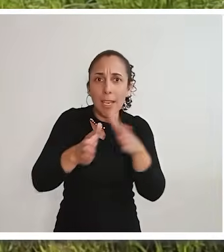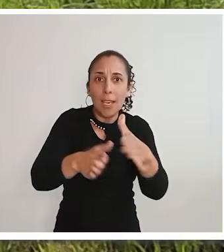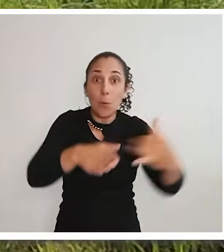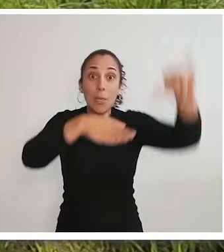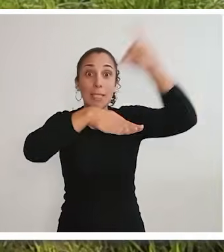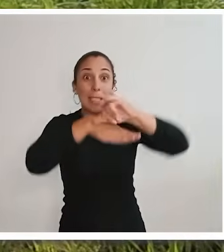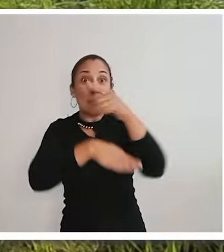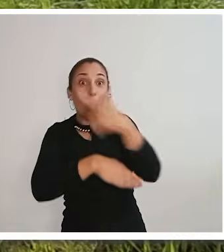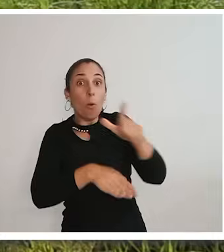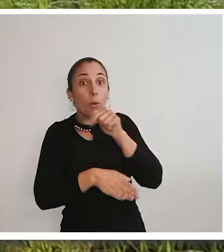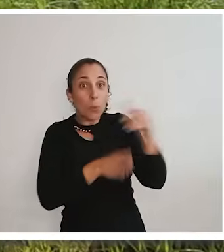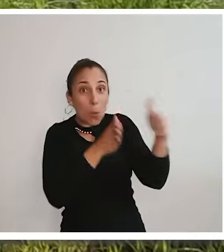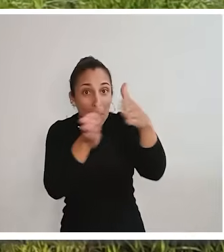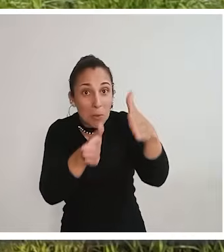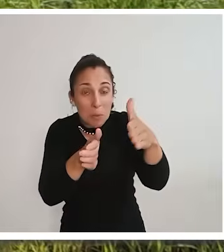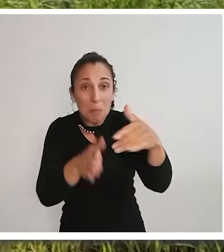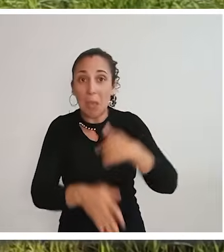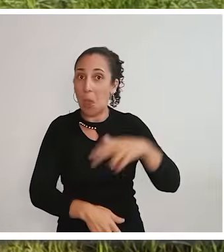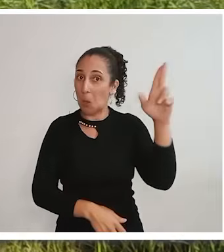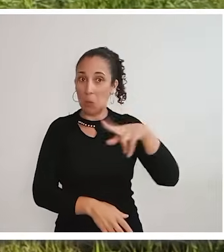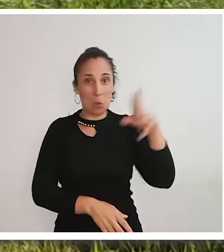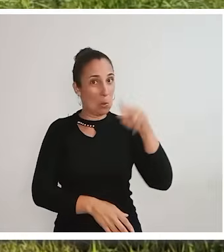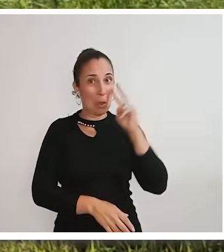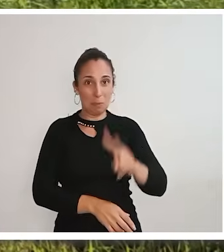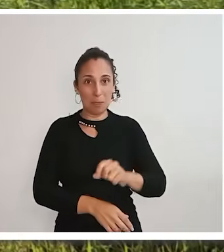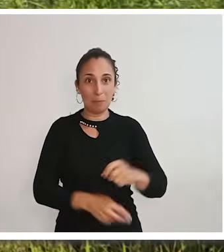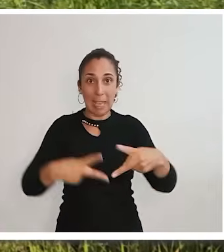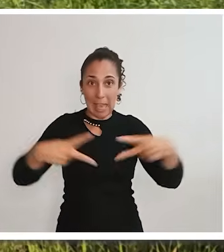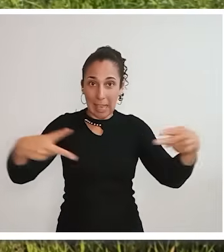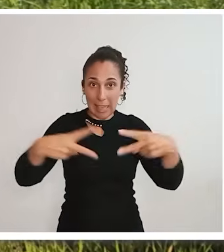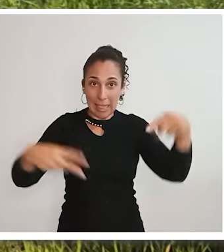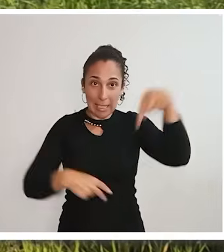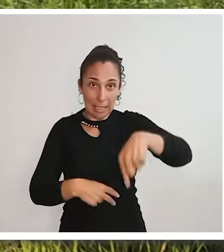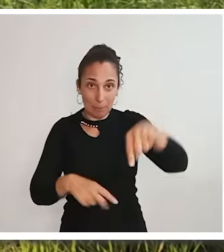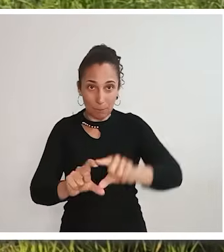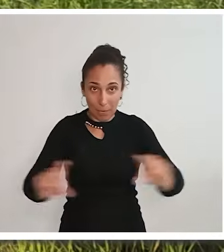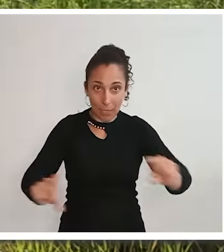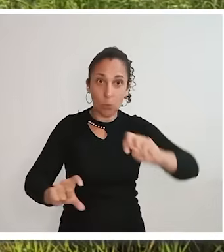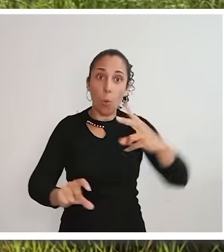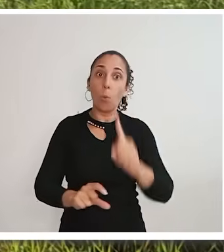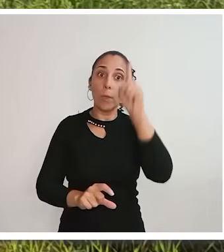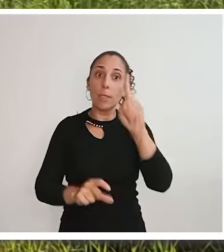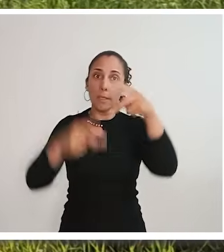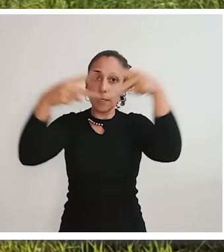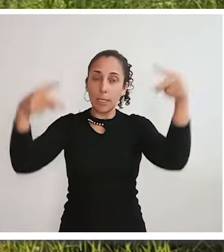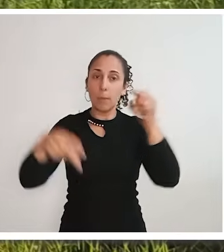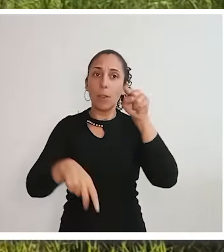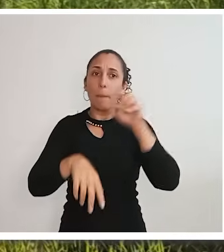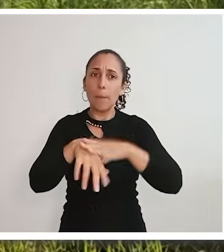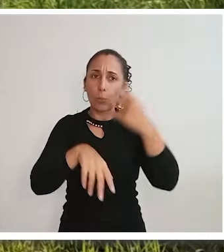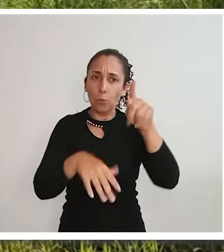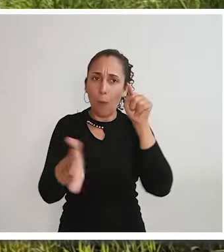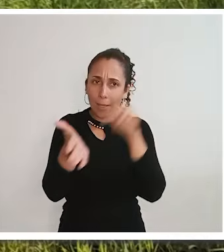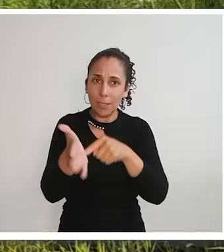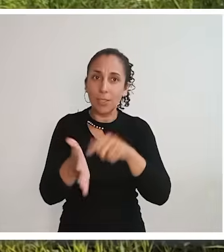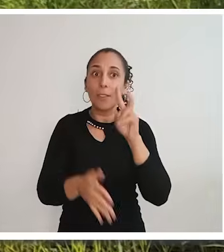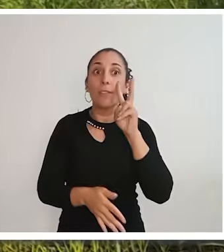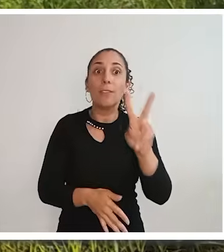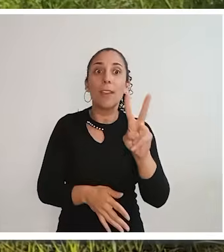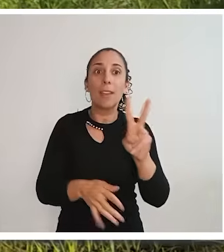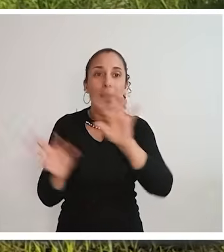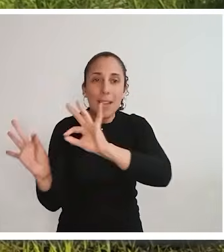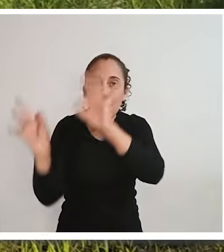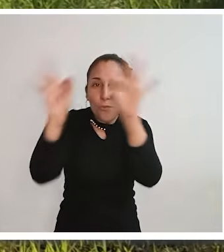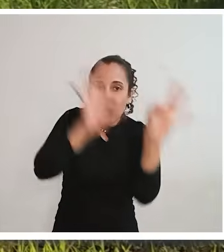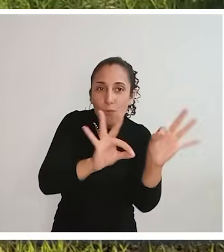mais incrível, vocês já viram um rio cruzando por cima de outro rio? Pois é, eu nunca tinha visto. Então, o link está aqui embaixo da